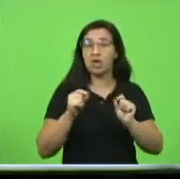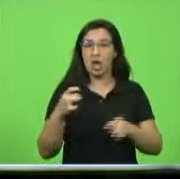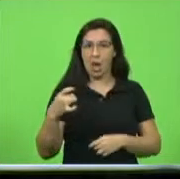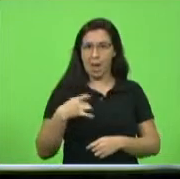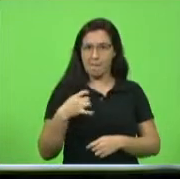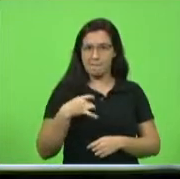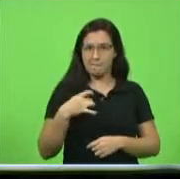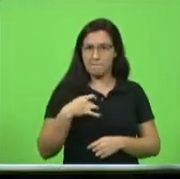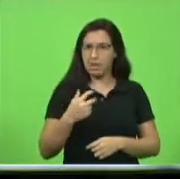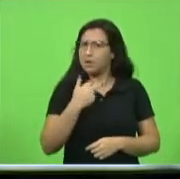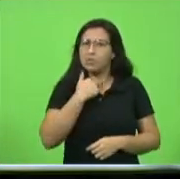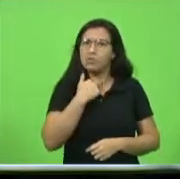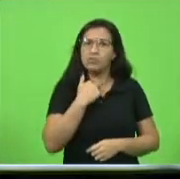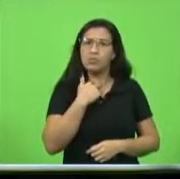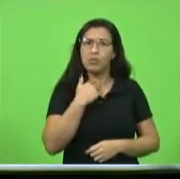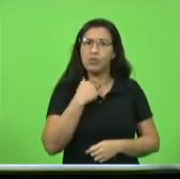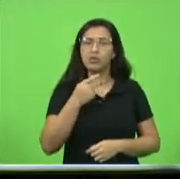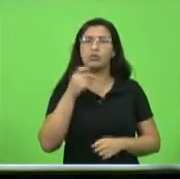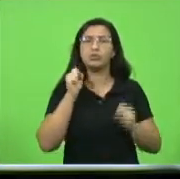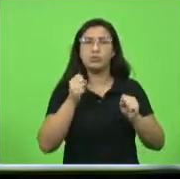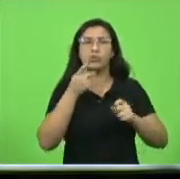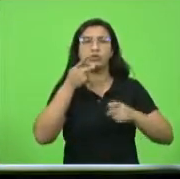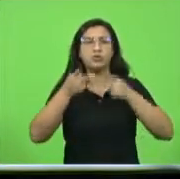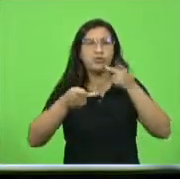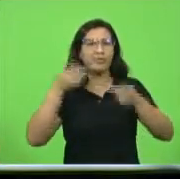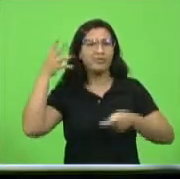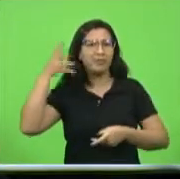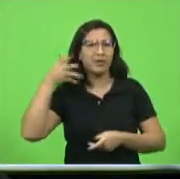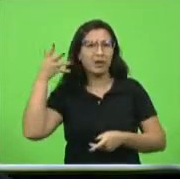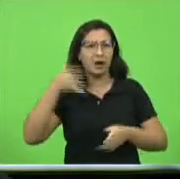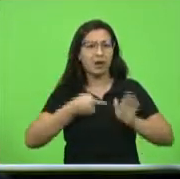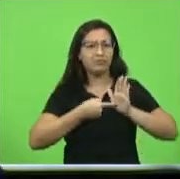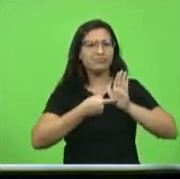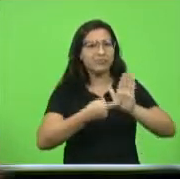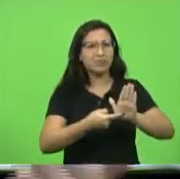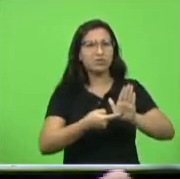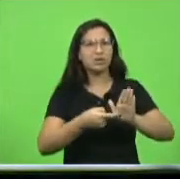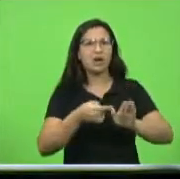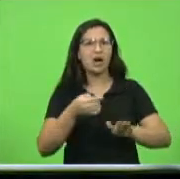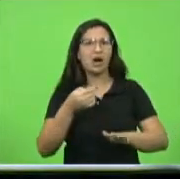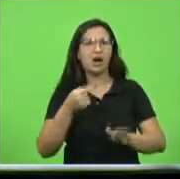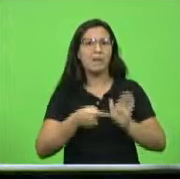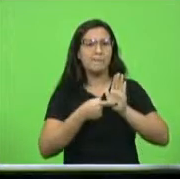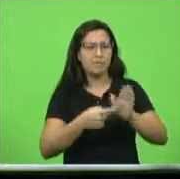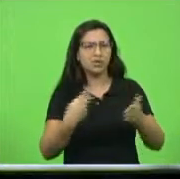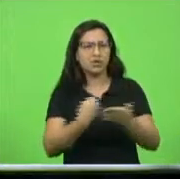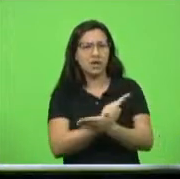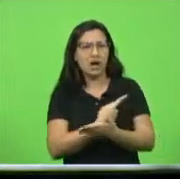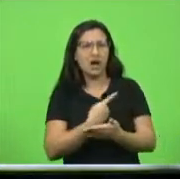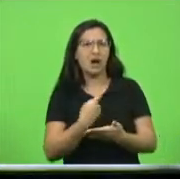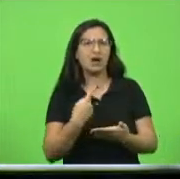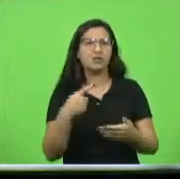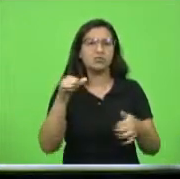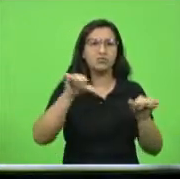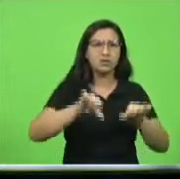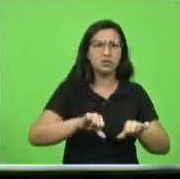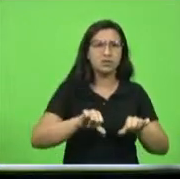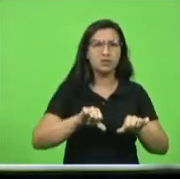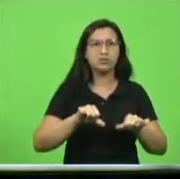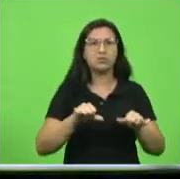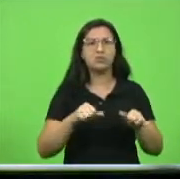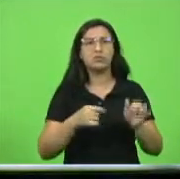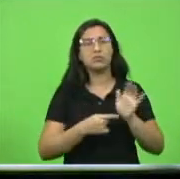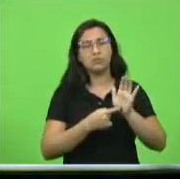de fazer as denúncias. Eu, por exemplo, aqui fiz denúncias há tempo atrás no Ministério Público, no